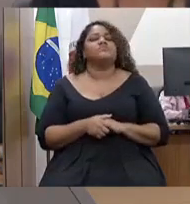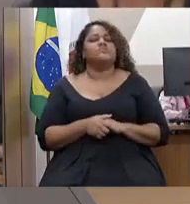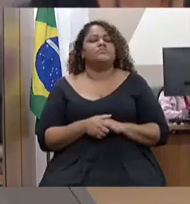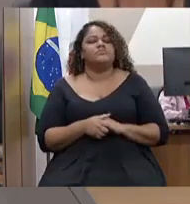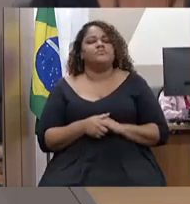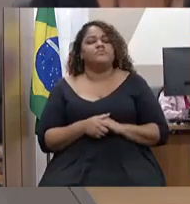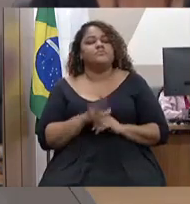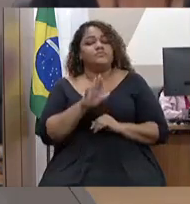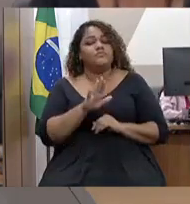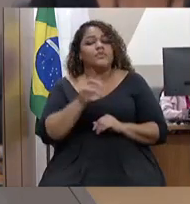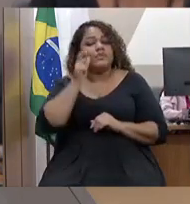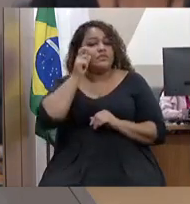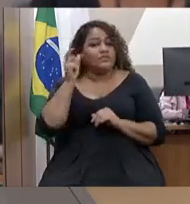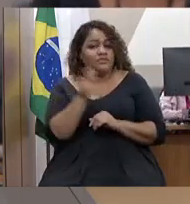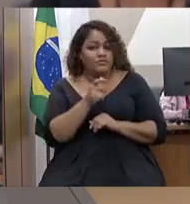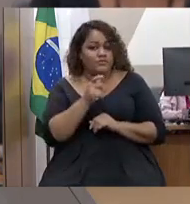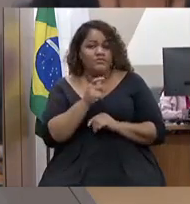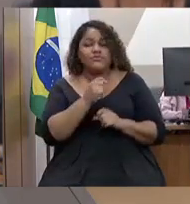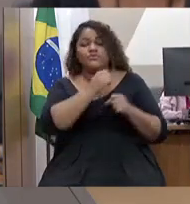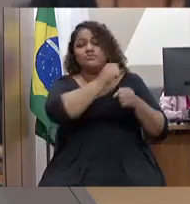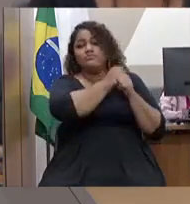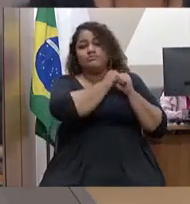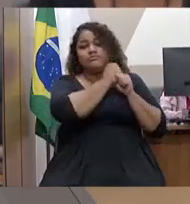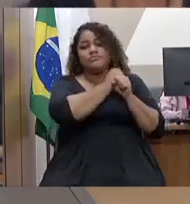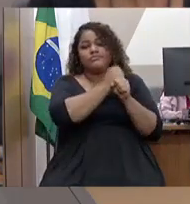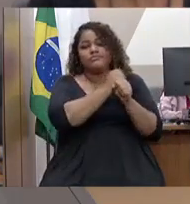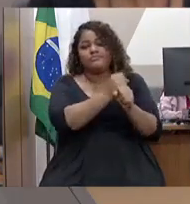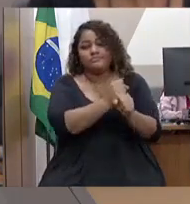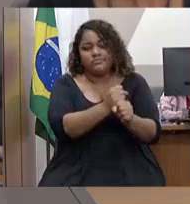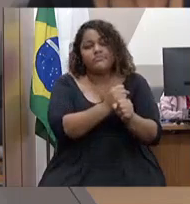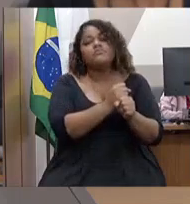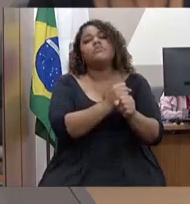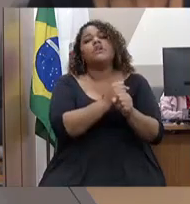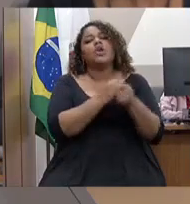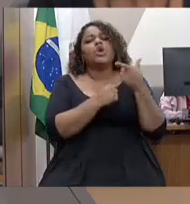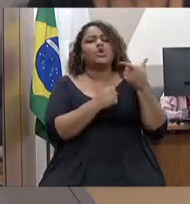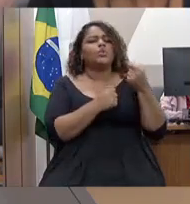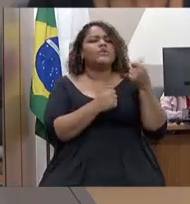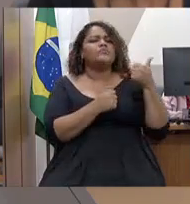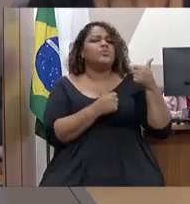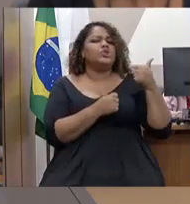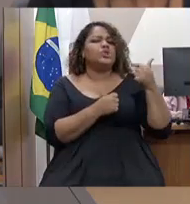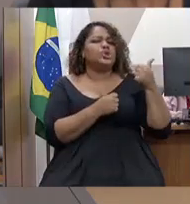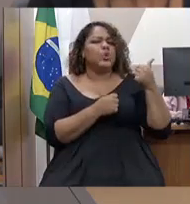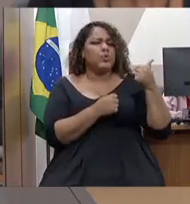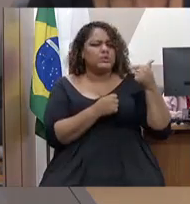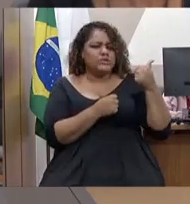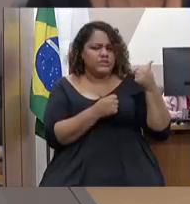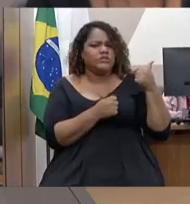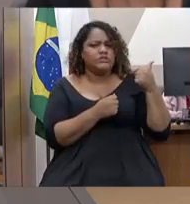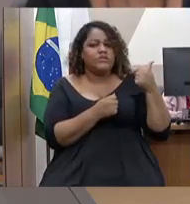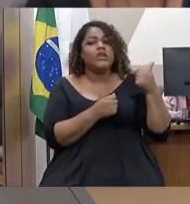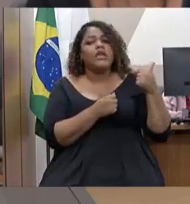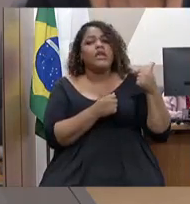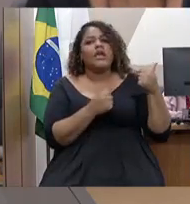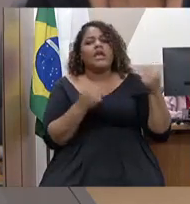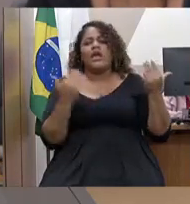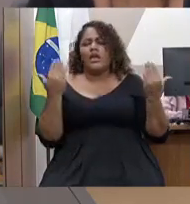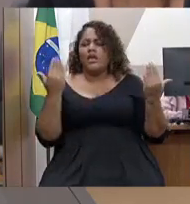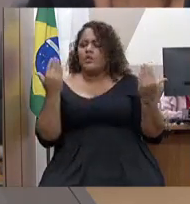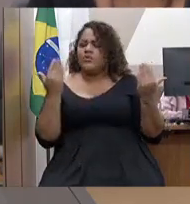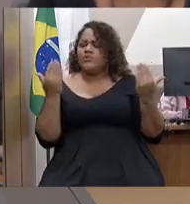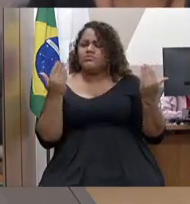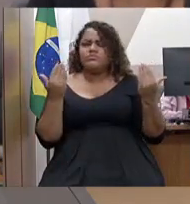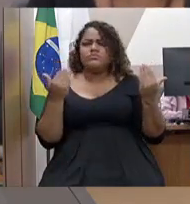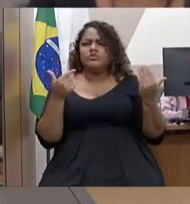Quando você vê ao longo dos anos você tem números aqui desde 2012 vocês vem que os números São muito parecidos ali